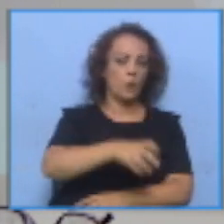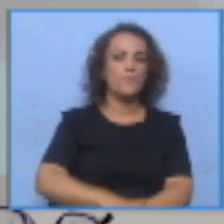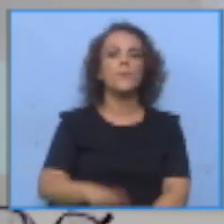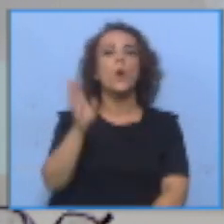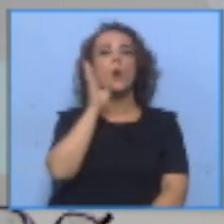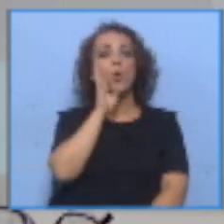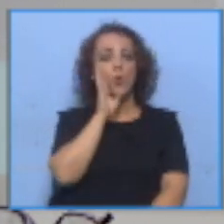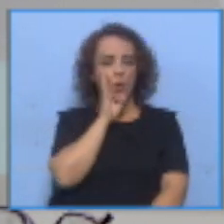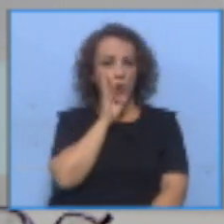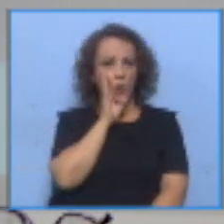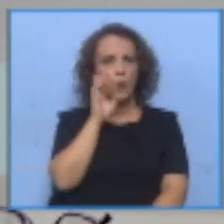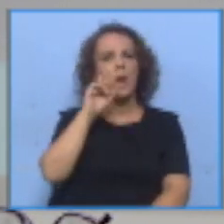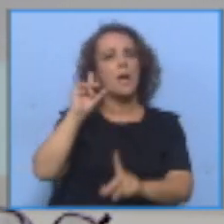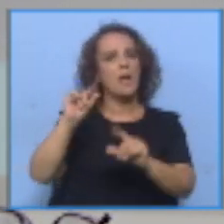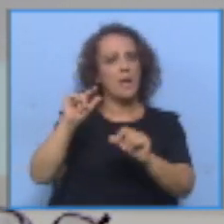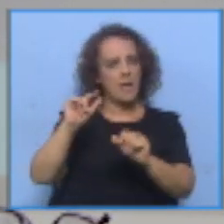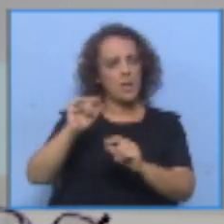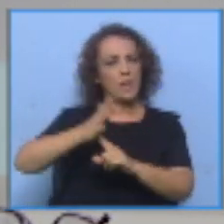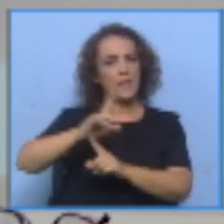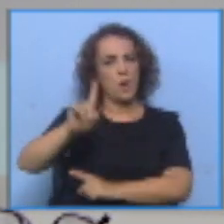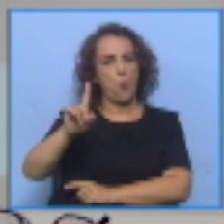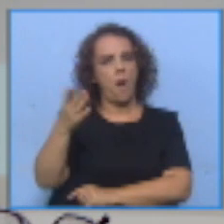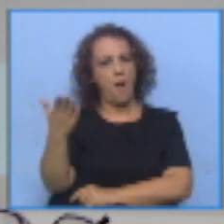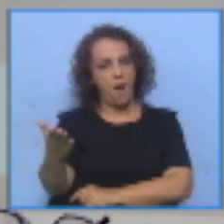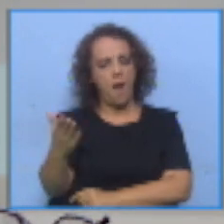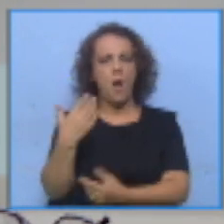logo, siga-nos também na rádio, na Antena 1, onde lhe fazemos